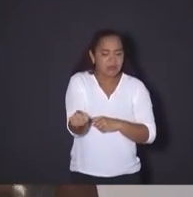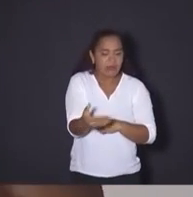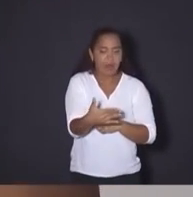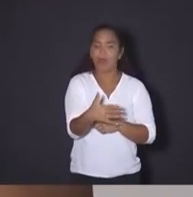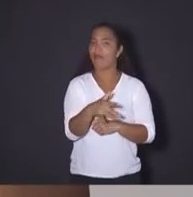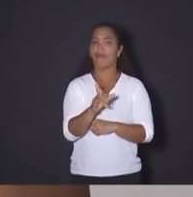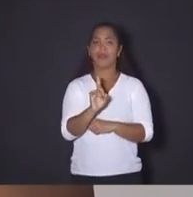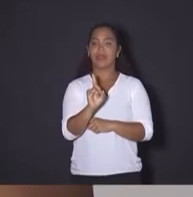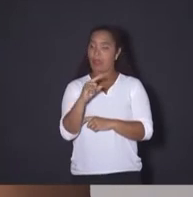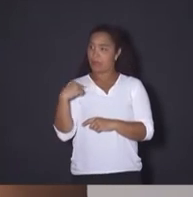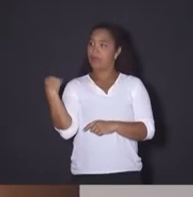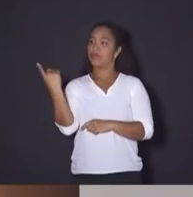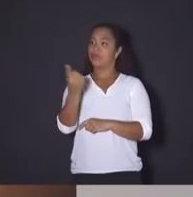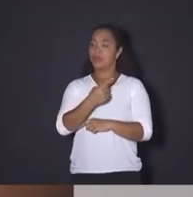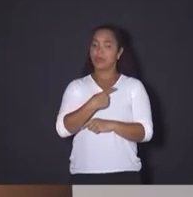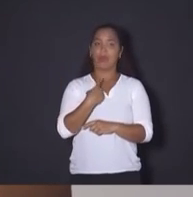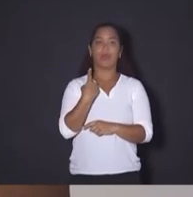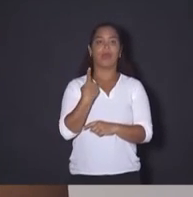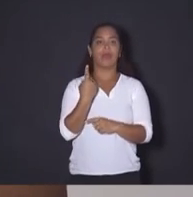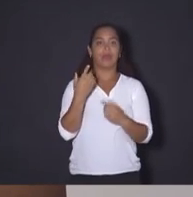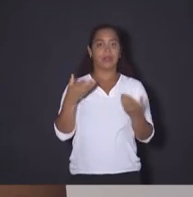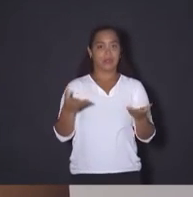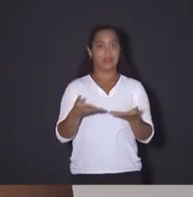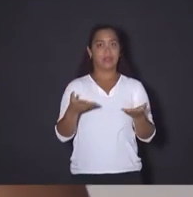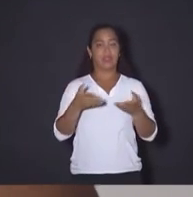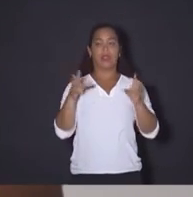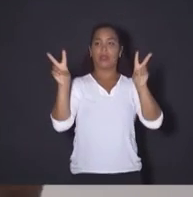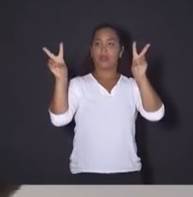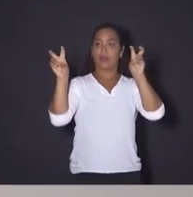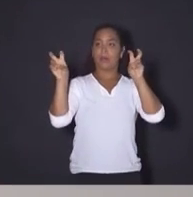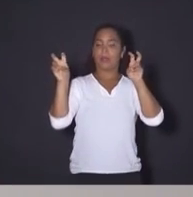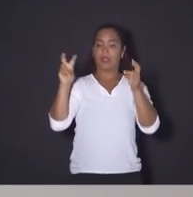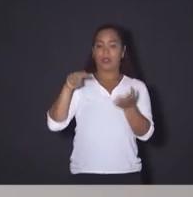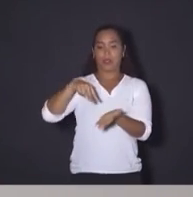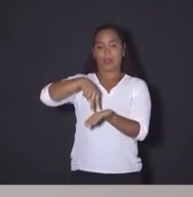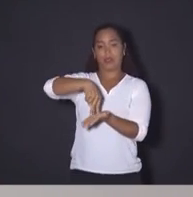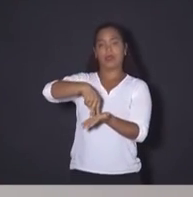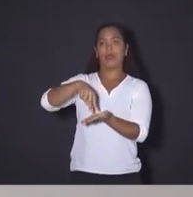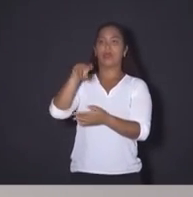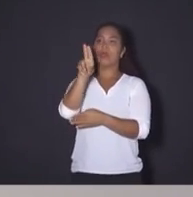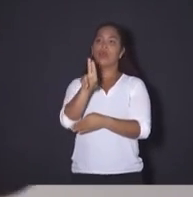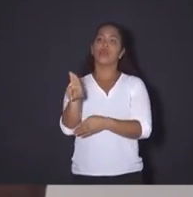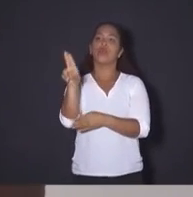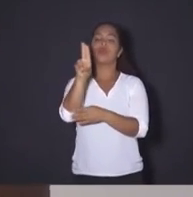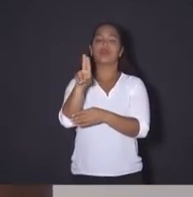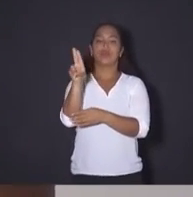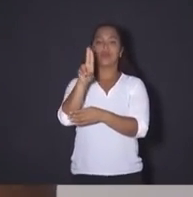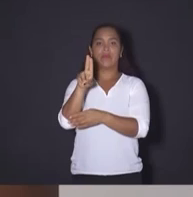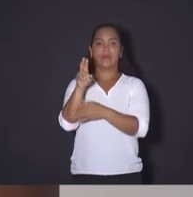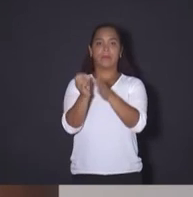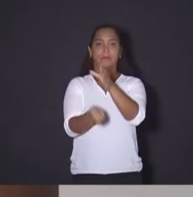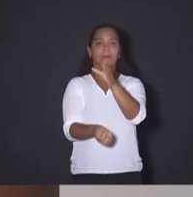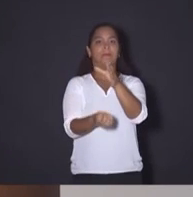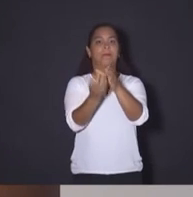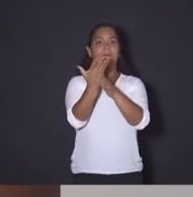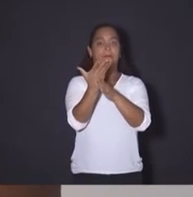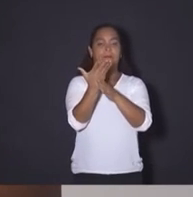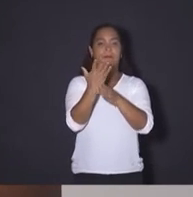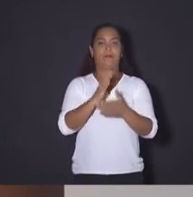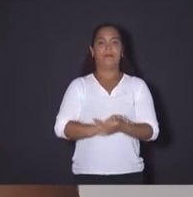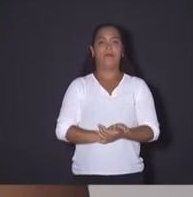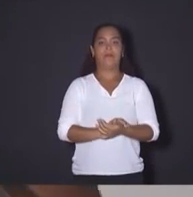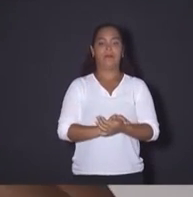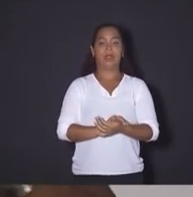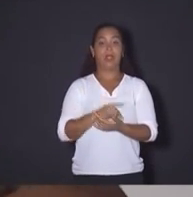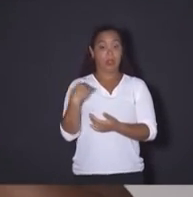que fomos nós que inventamos o que chamamos hoje de universidade quando subimos no vale do nilo e fundamos a civilização egípcia